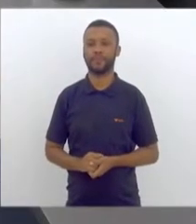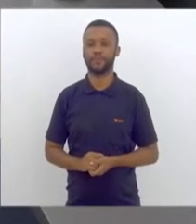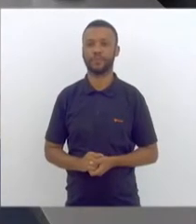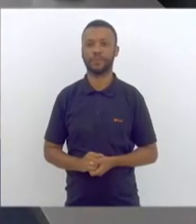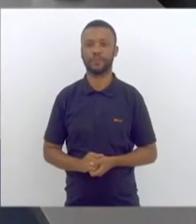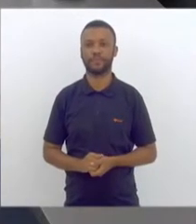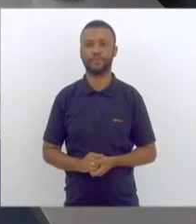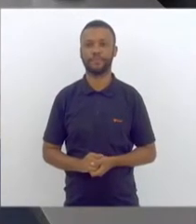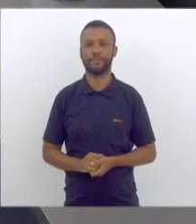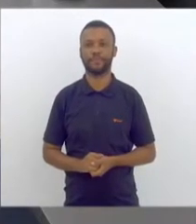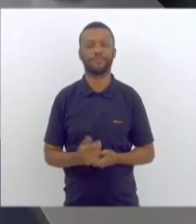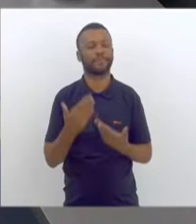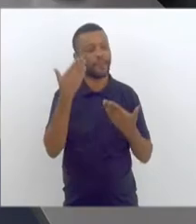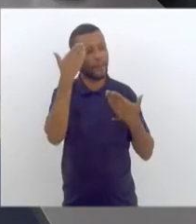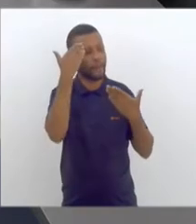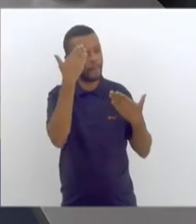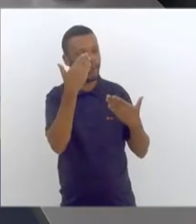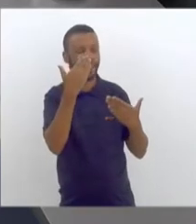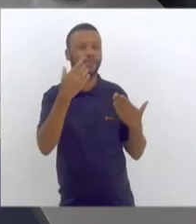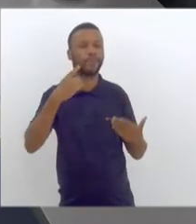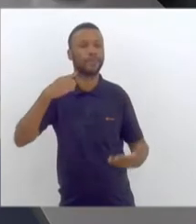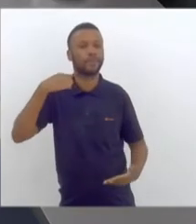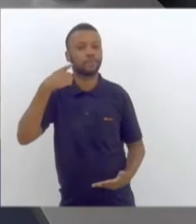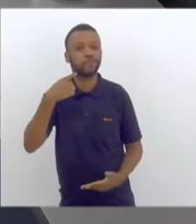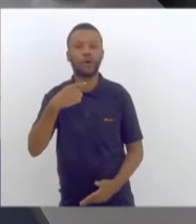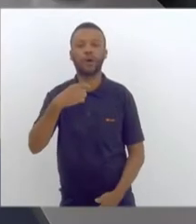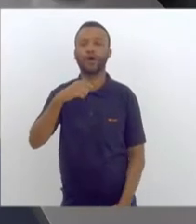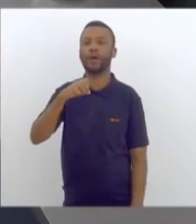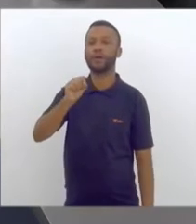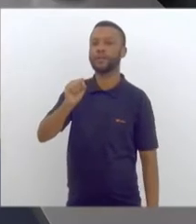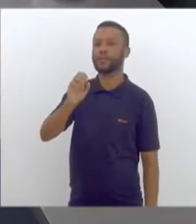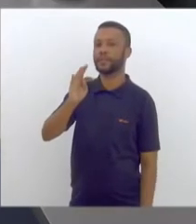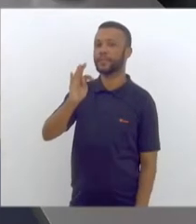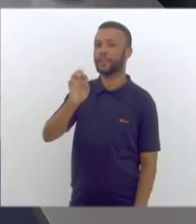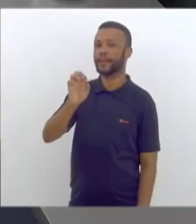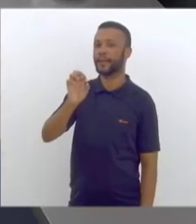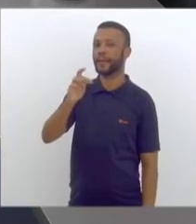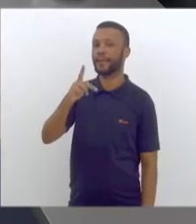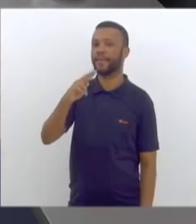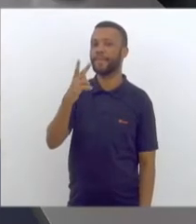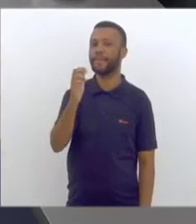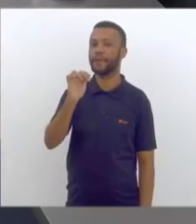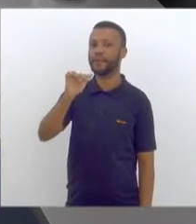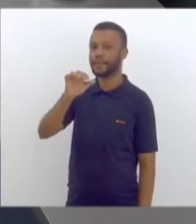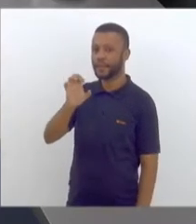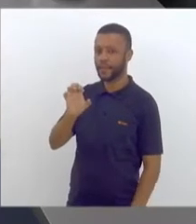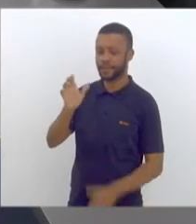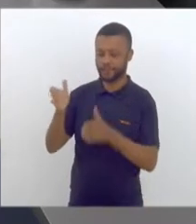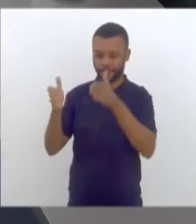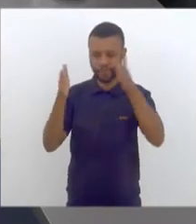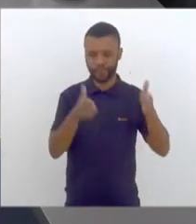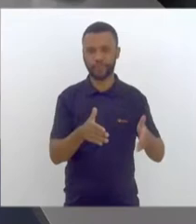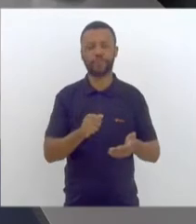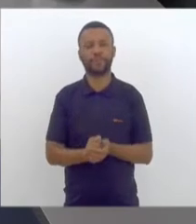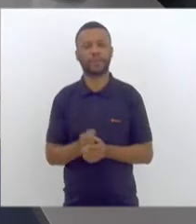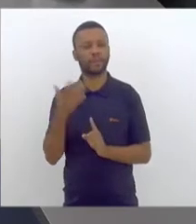Obrigado doutora Stephanie bom não daqui continuidade